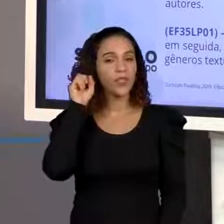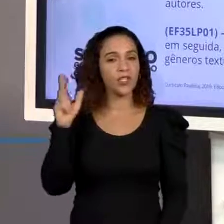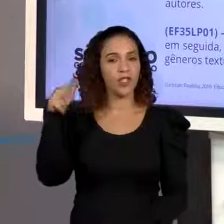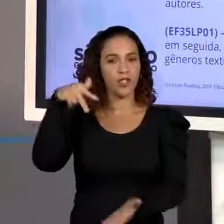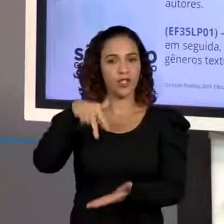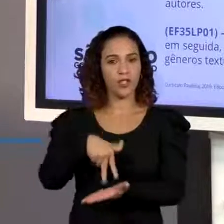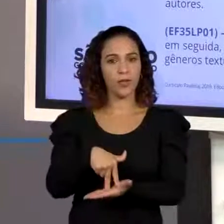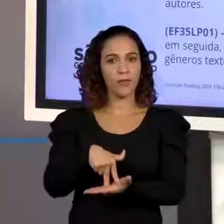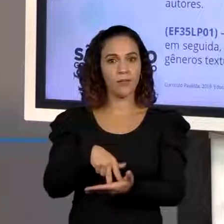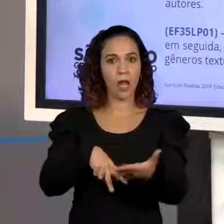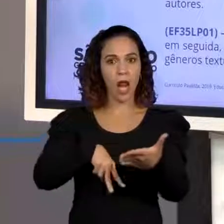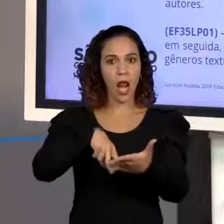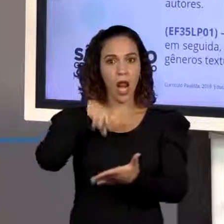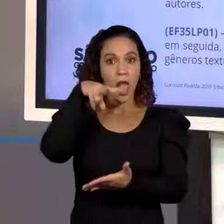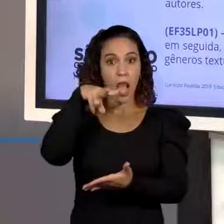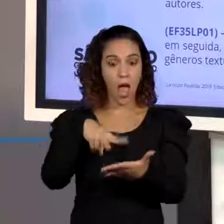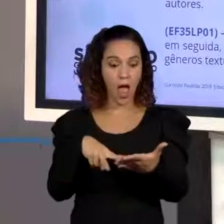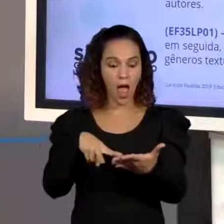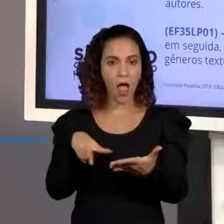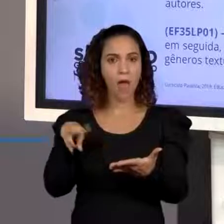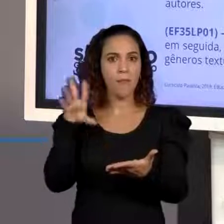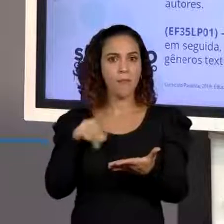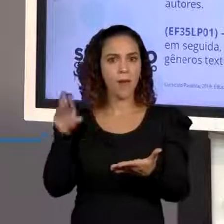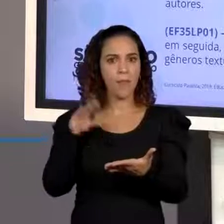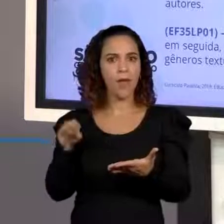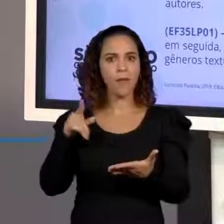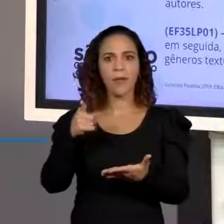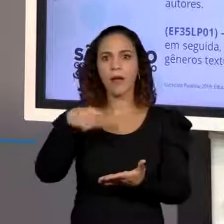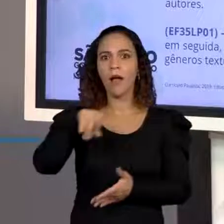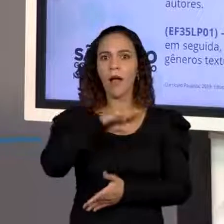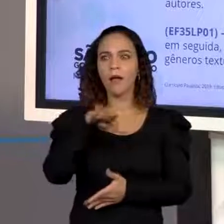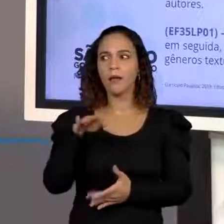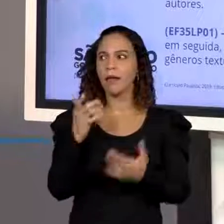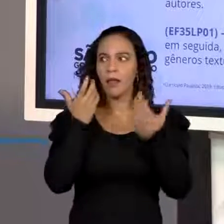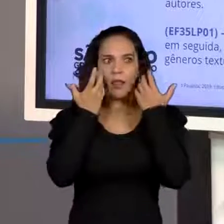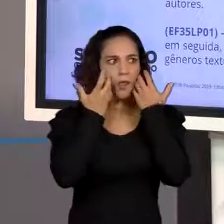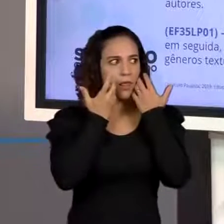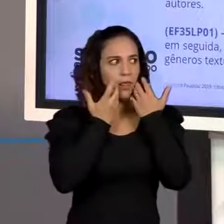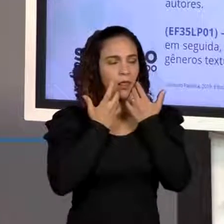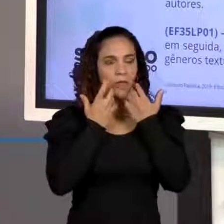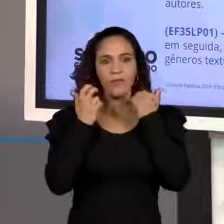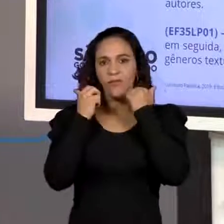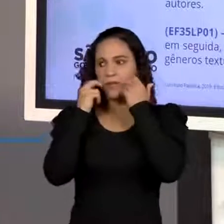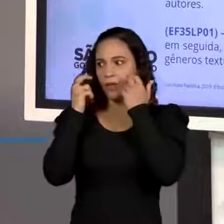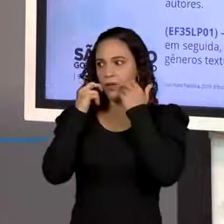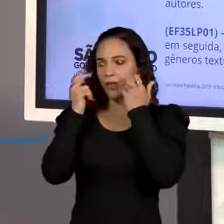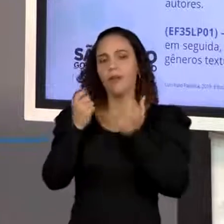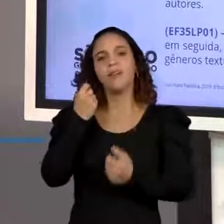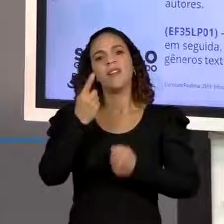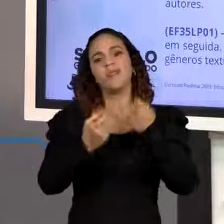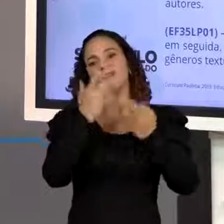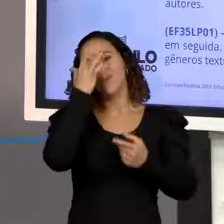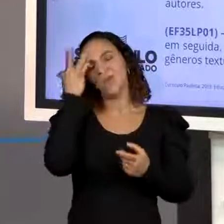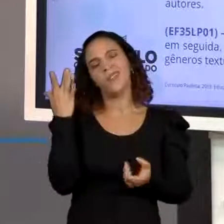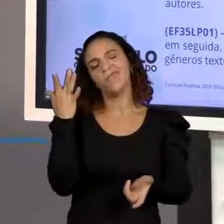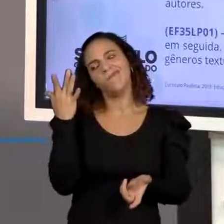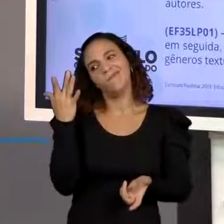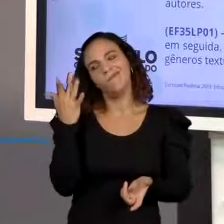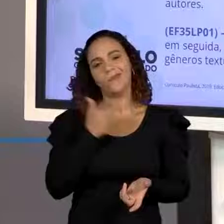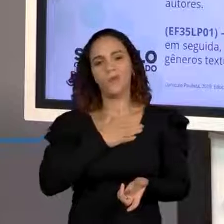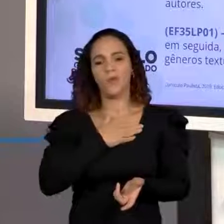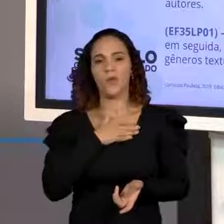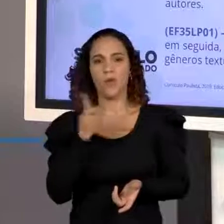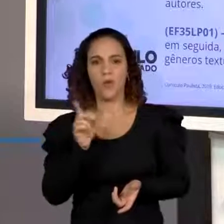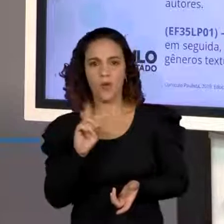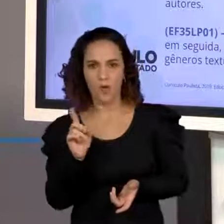que ficavam em pânico, morria de medo. Às vezes a gente não tem tanta habilidade ainda de ler em voz alta, e às